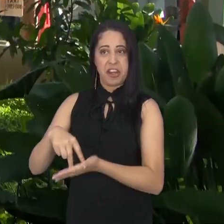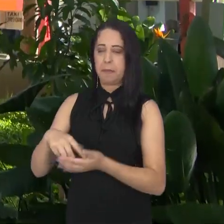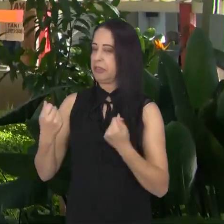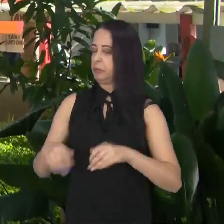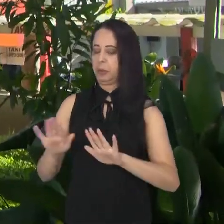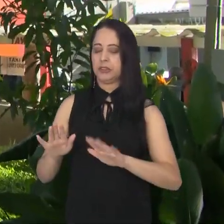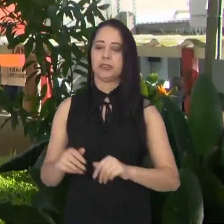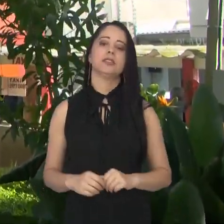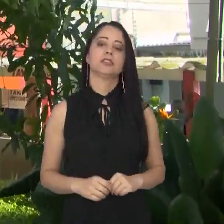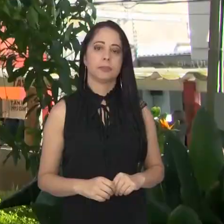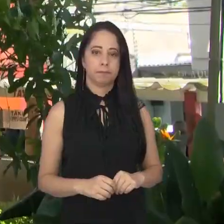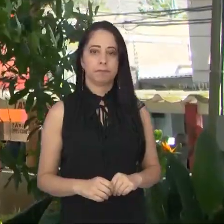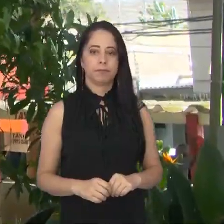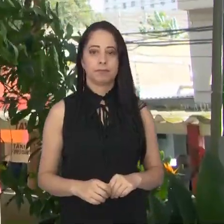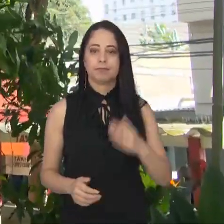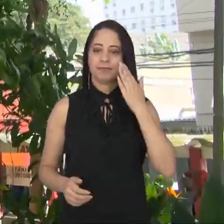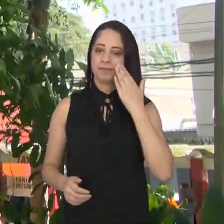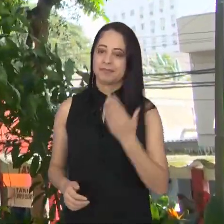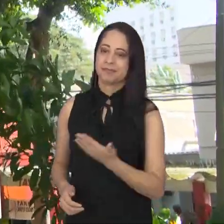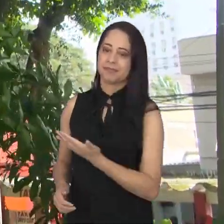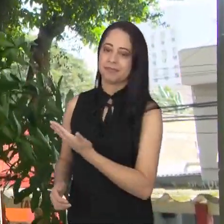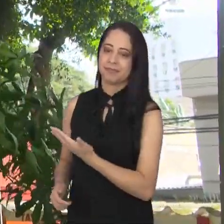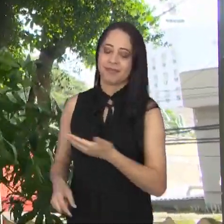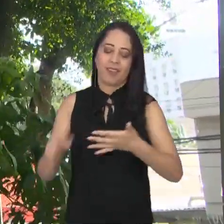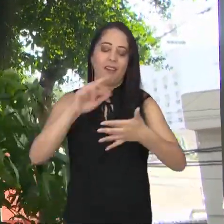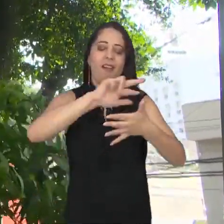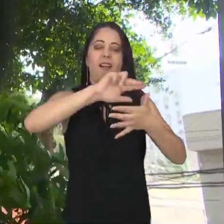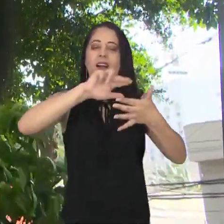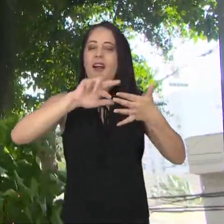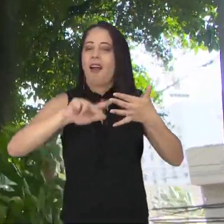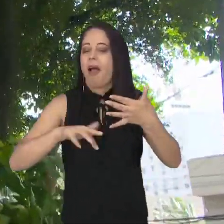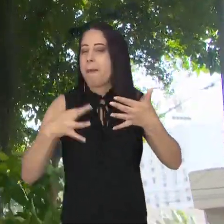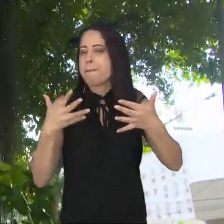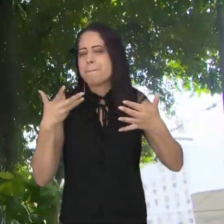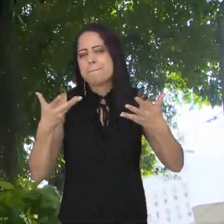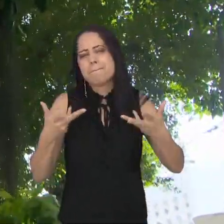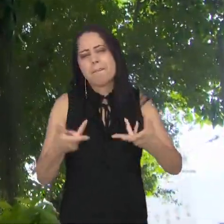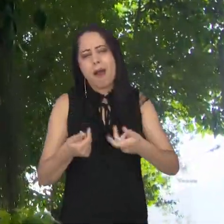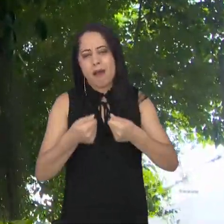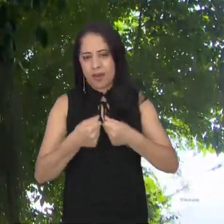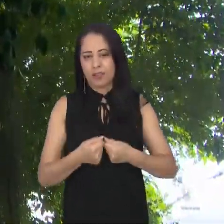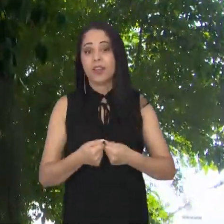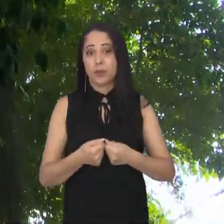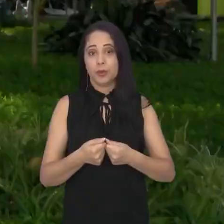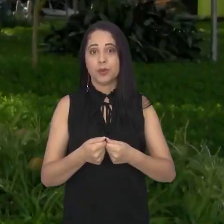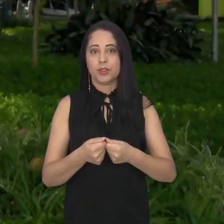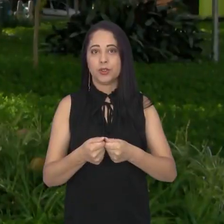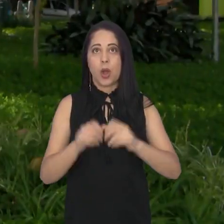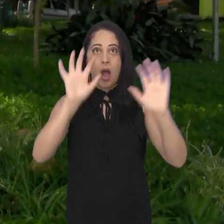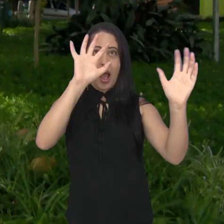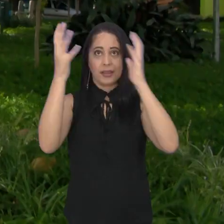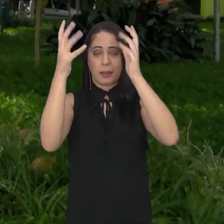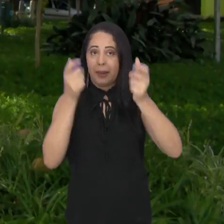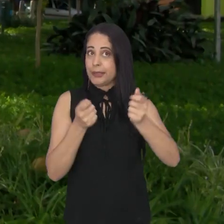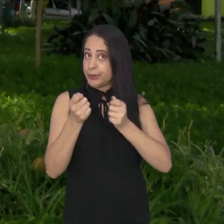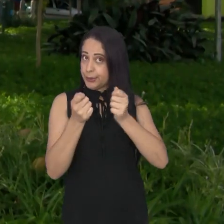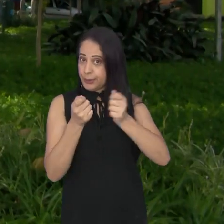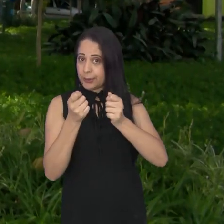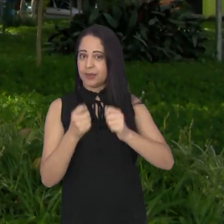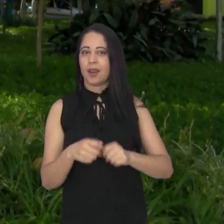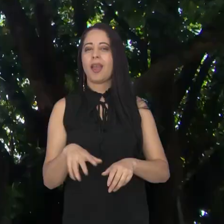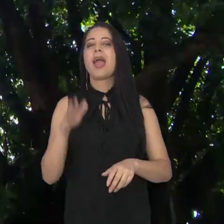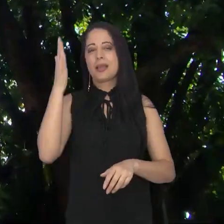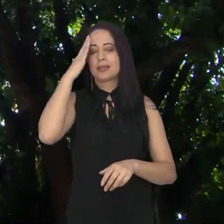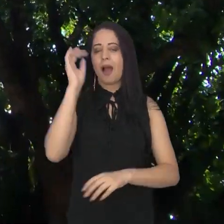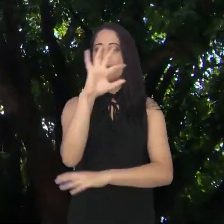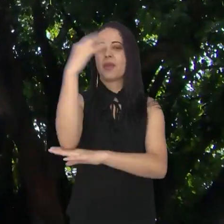necessidade. E sempre vale lembrar os benefícios imensuráveis que as árvores trazem à sociedade. A regulagem da temperatura é